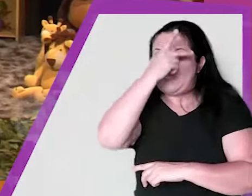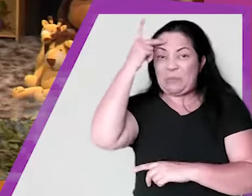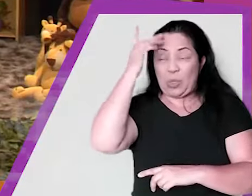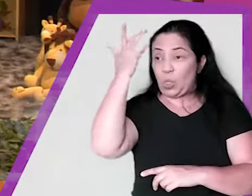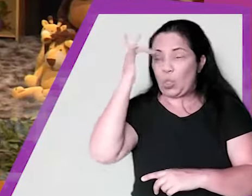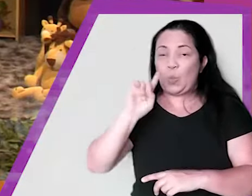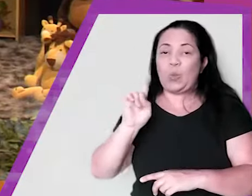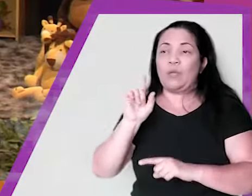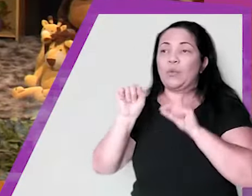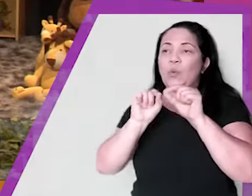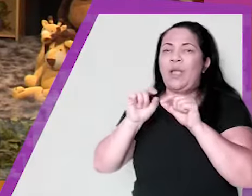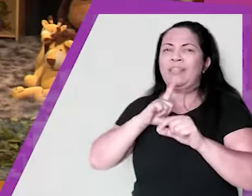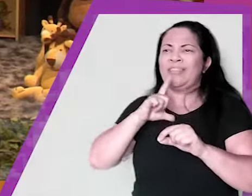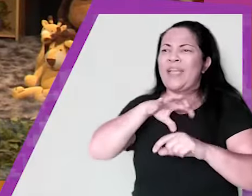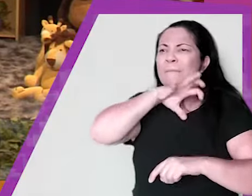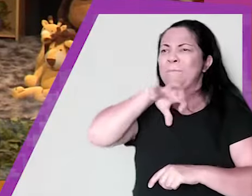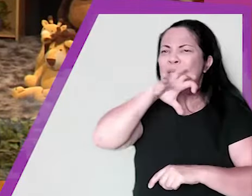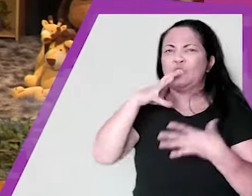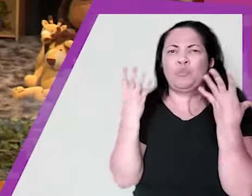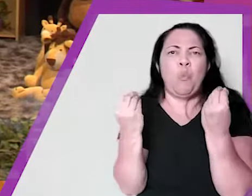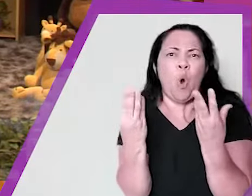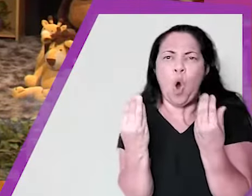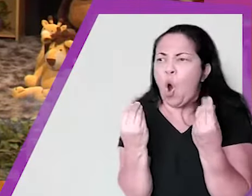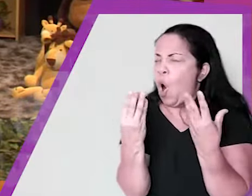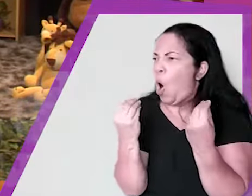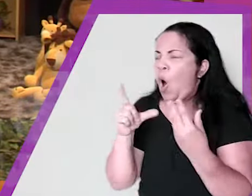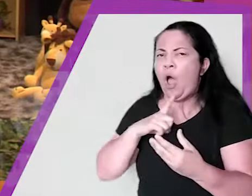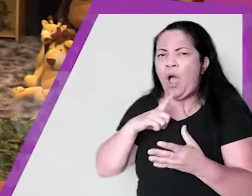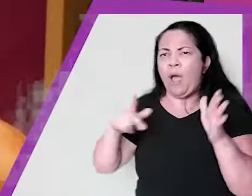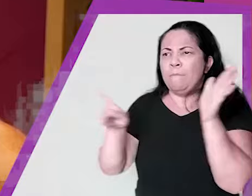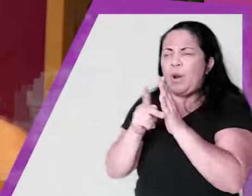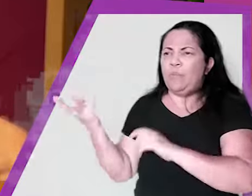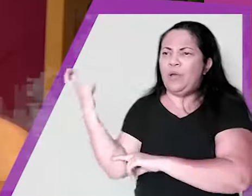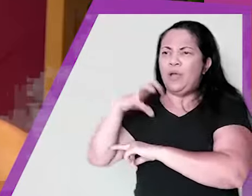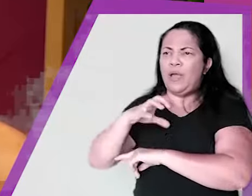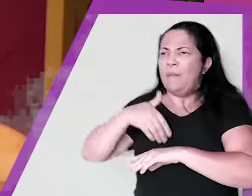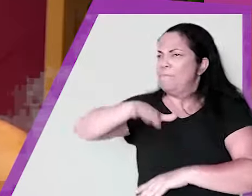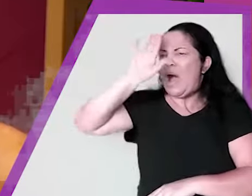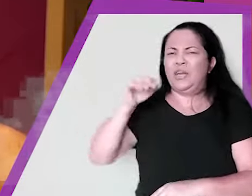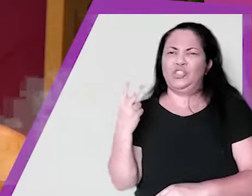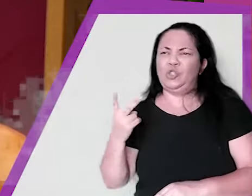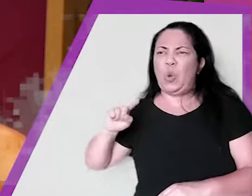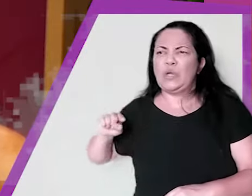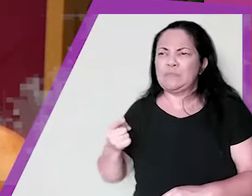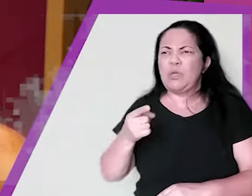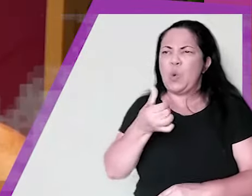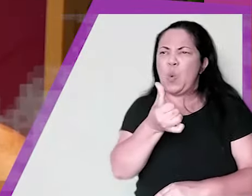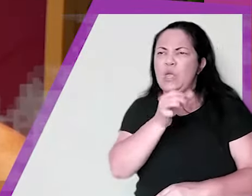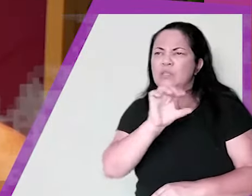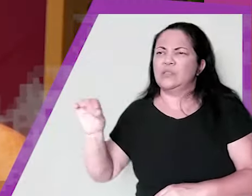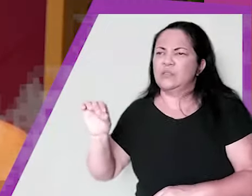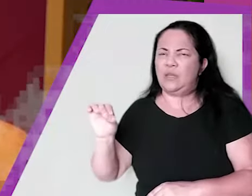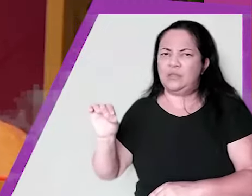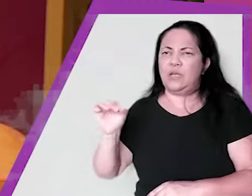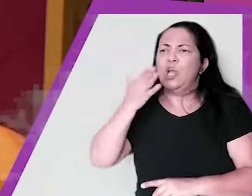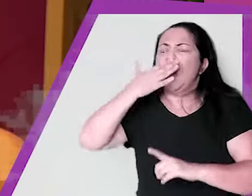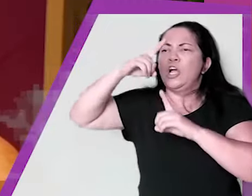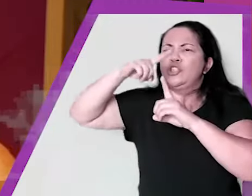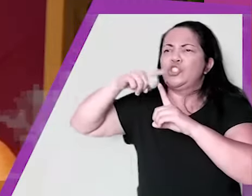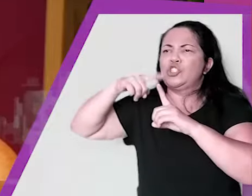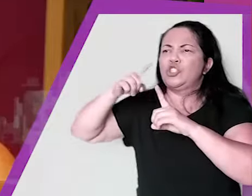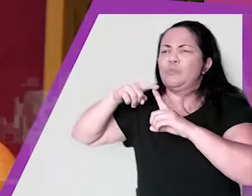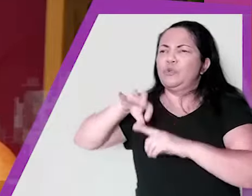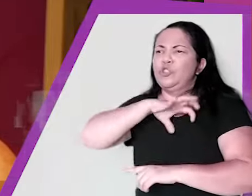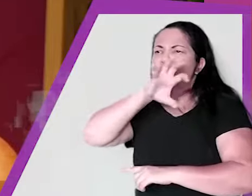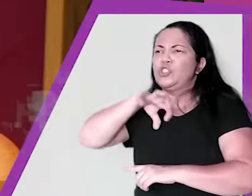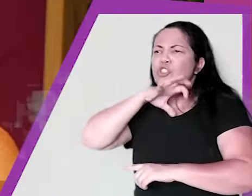tem espécies... Primeiro, vale a pena dizer, e as pessoas também às vezes não sabem, que tem muito bicho por aqui, né? A gente tem mais